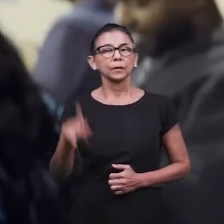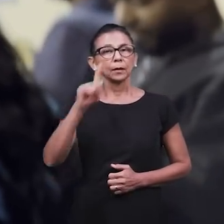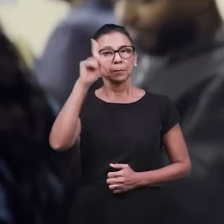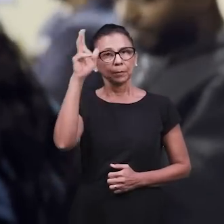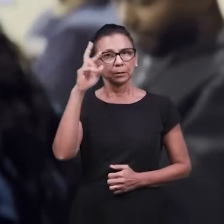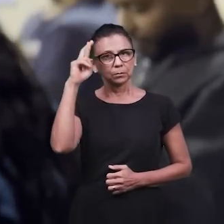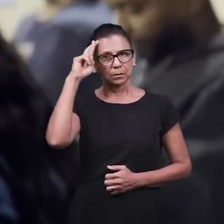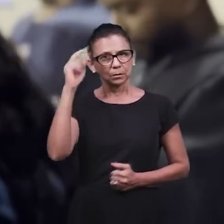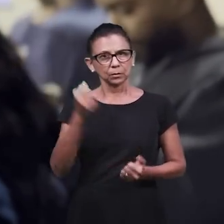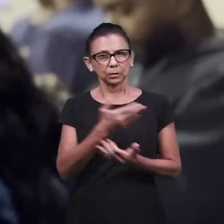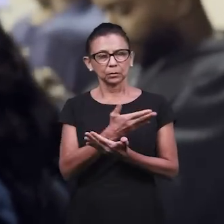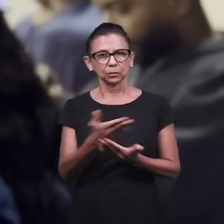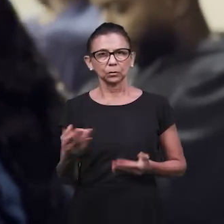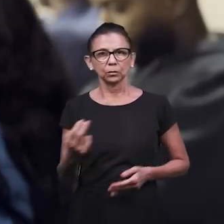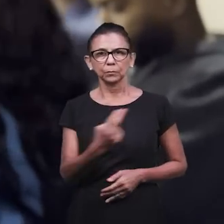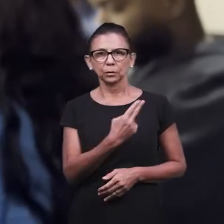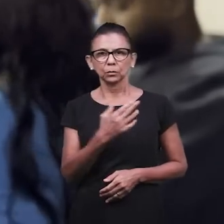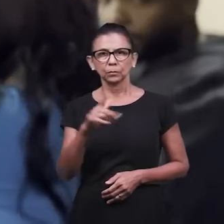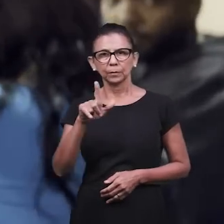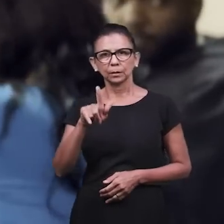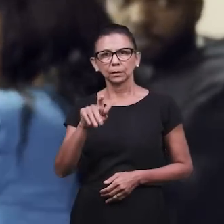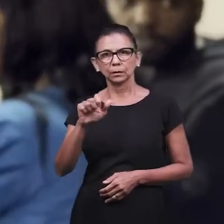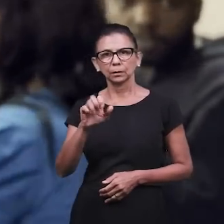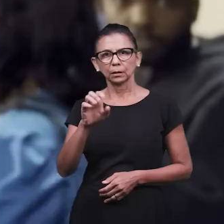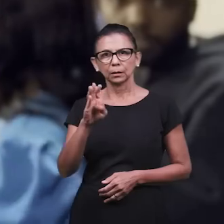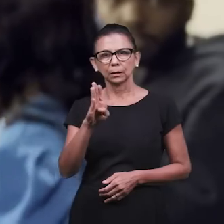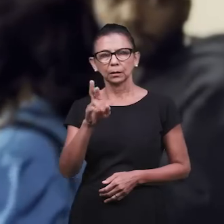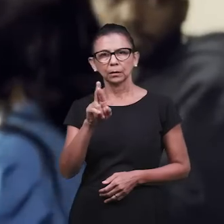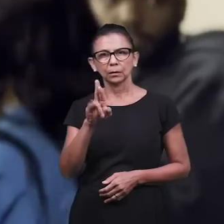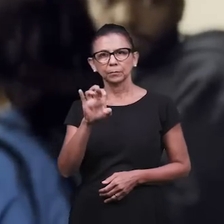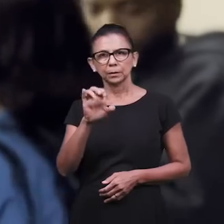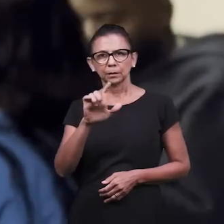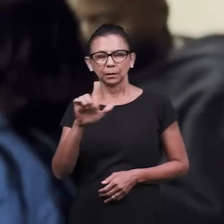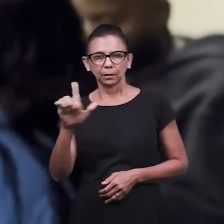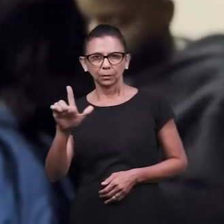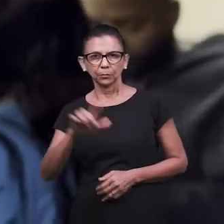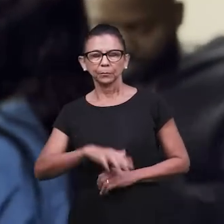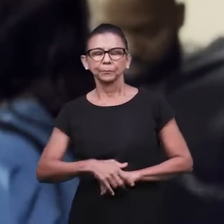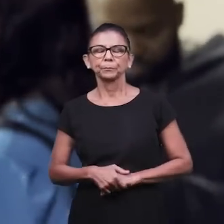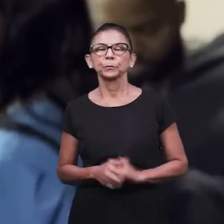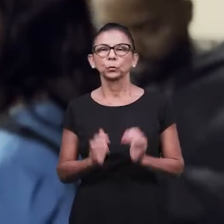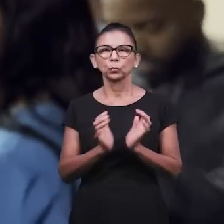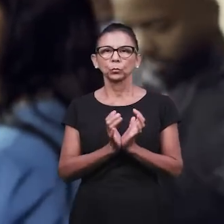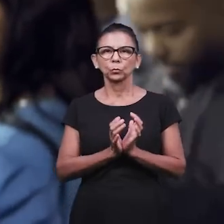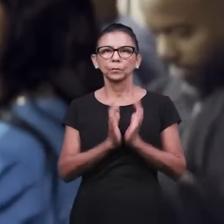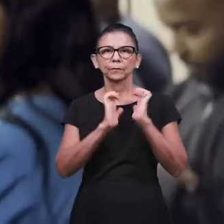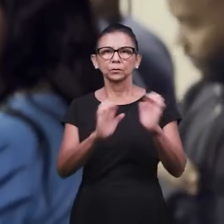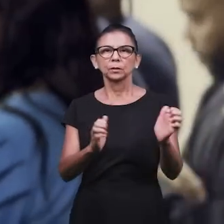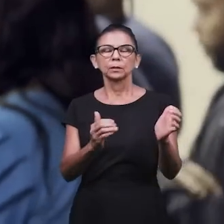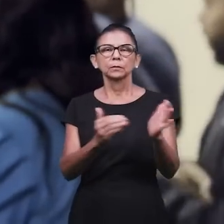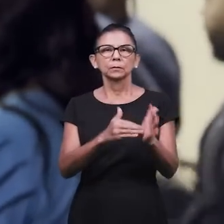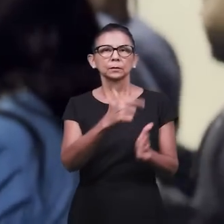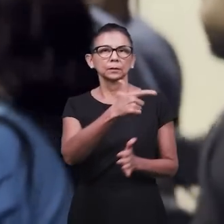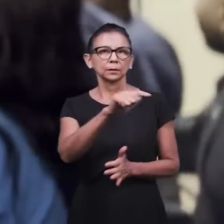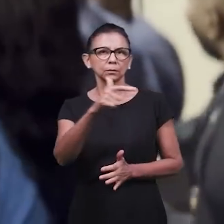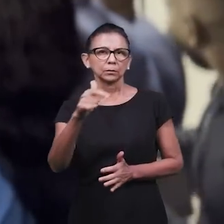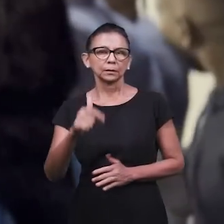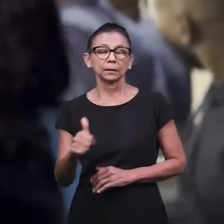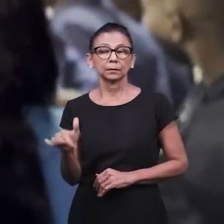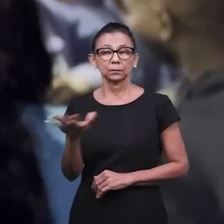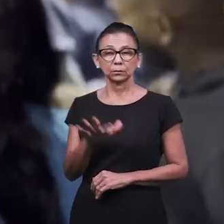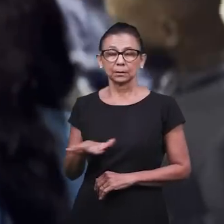igreja da Vila Coringa em Barra Mansa. Mas a nossa área aqui em Barra Mansa, a gente fez um trabalho de evangelização aqui nesse